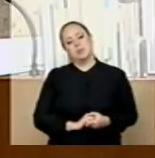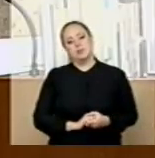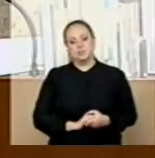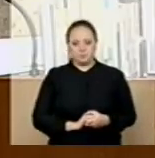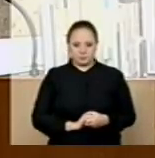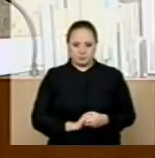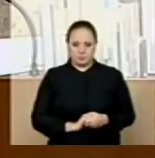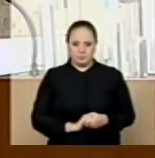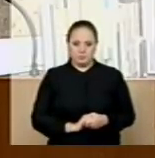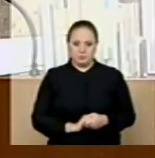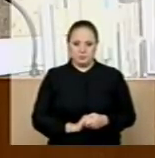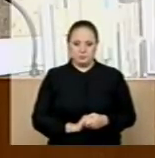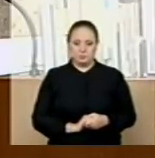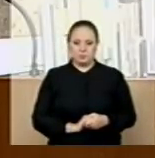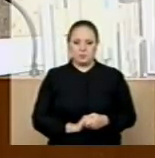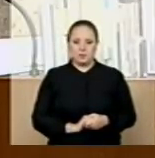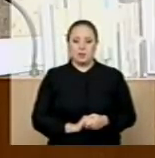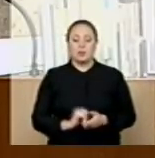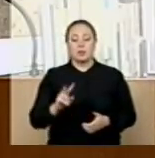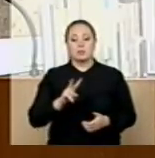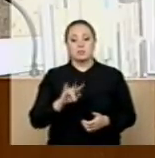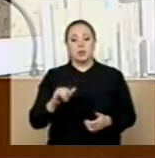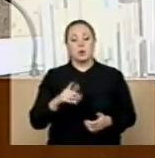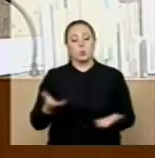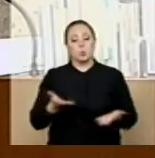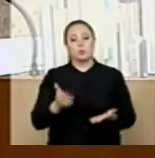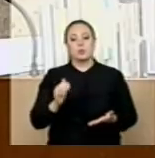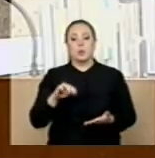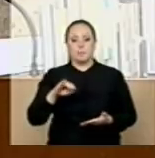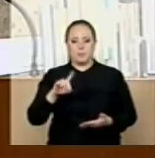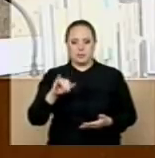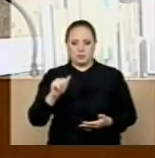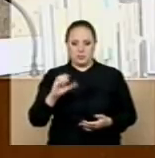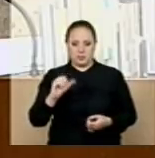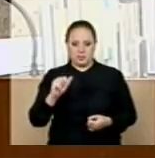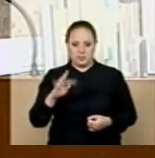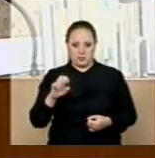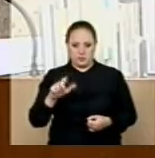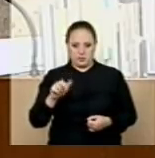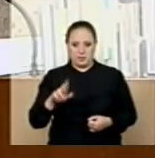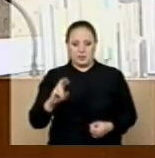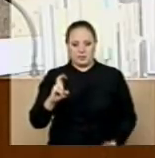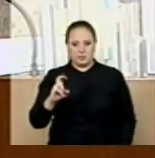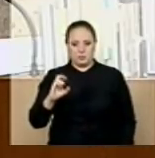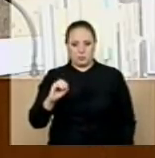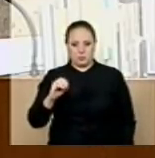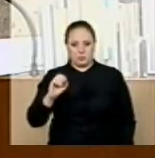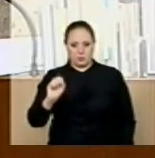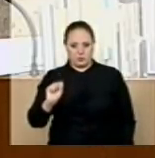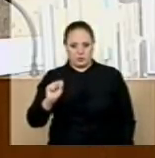e vou apregoar em conjunto, a medida cautelar em ação direta de inconstitucionalidade 5.824,